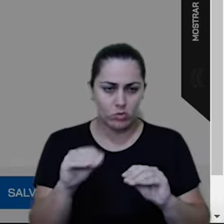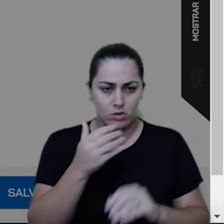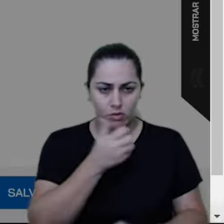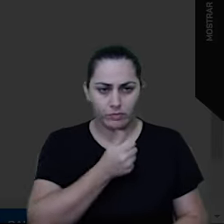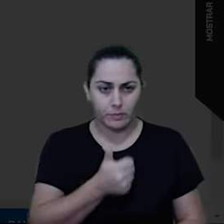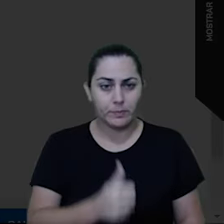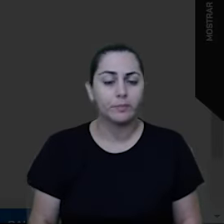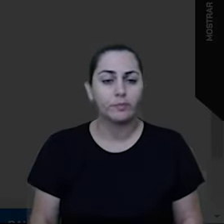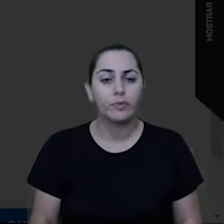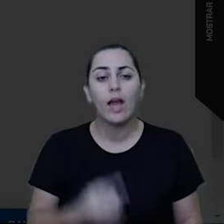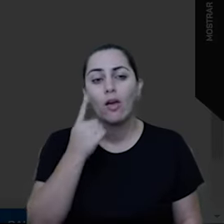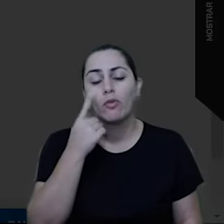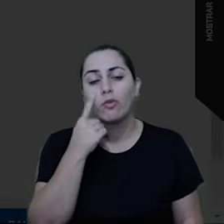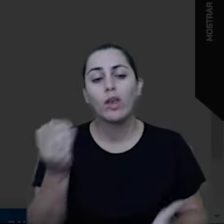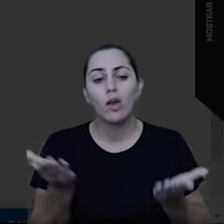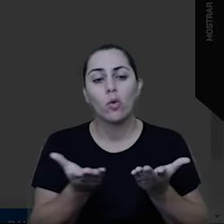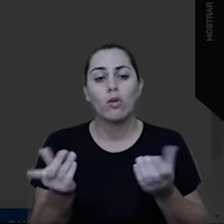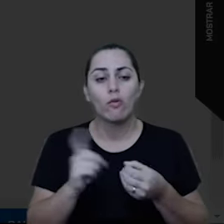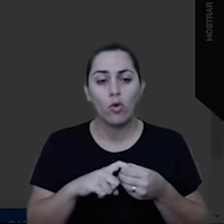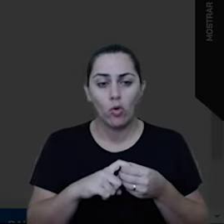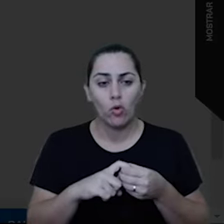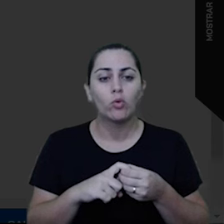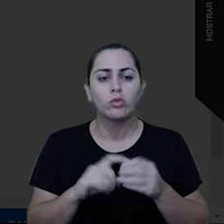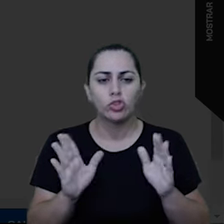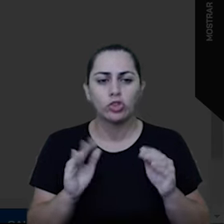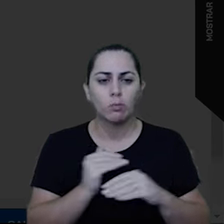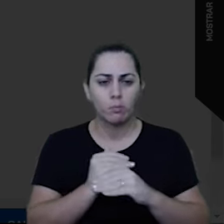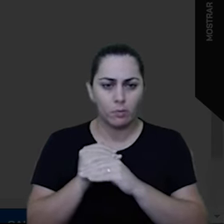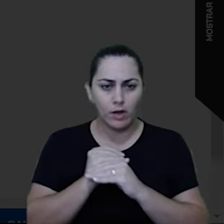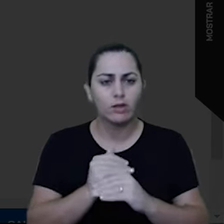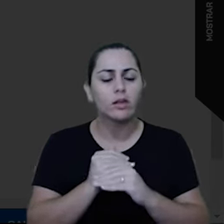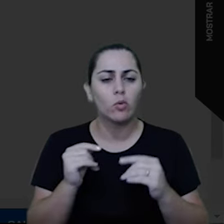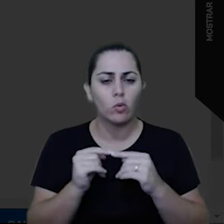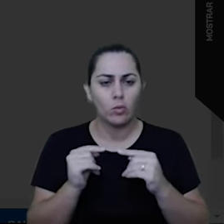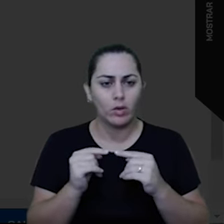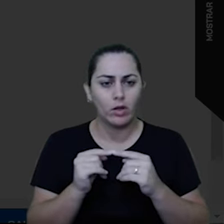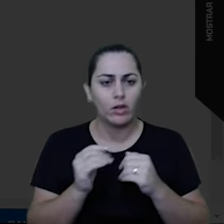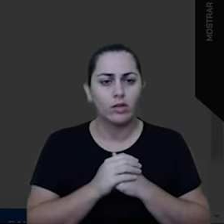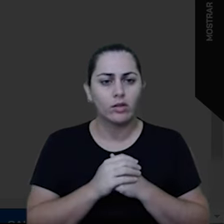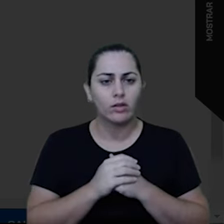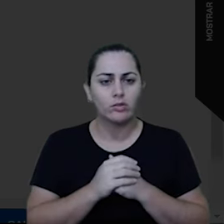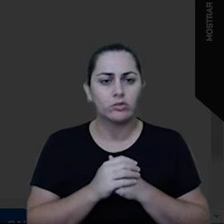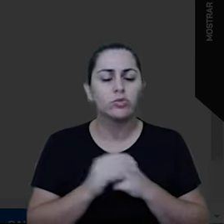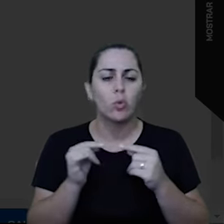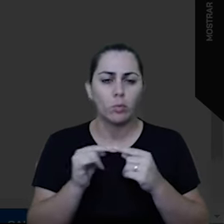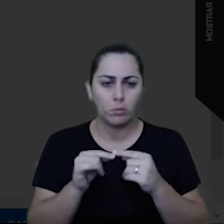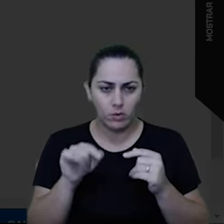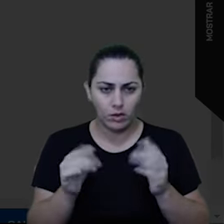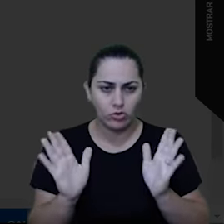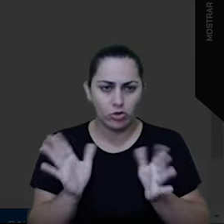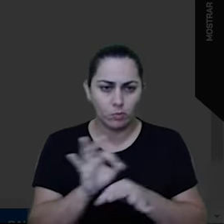salvo vou dar uma olhada lá no nosso ó cofins padrão já contemplam a incidência a esta incidência